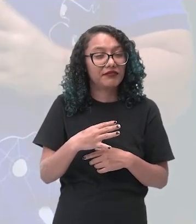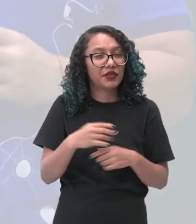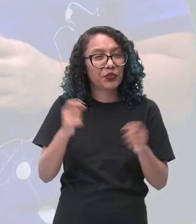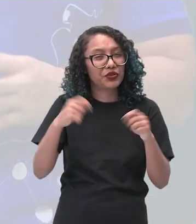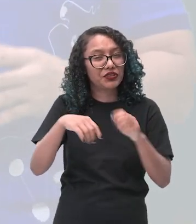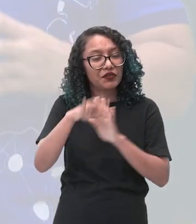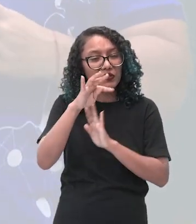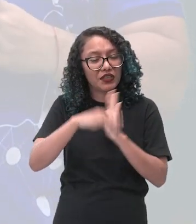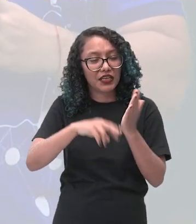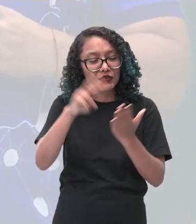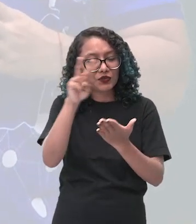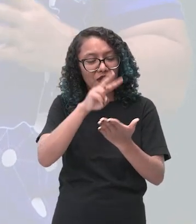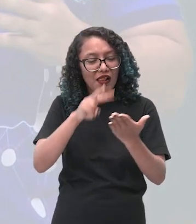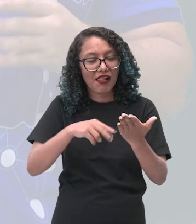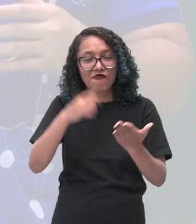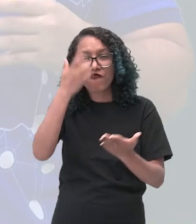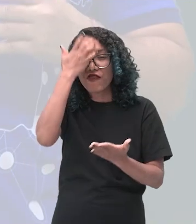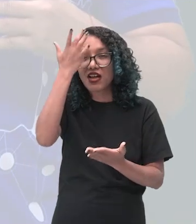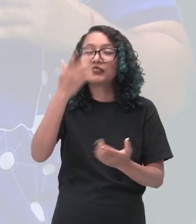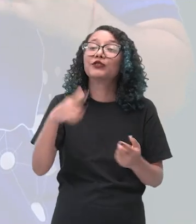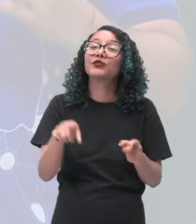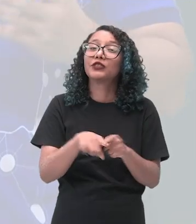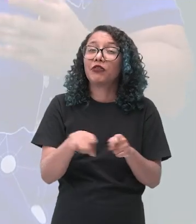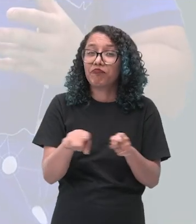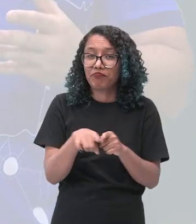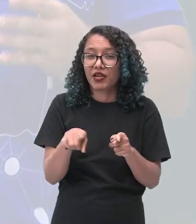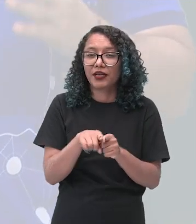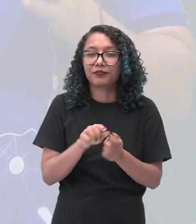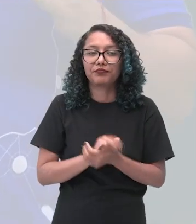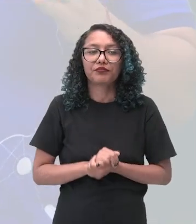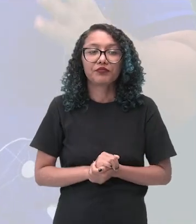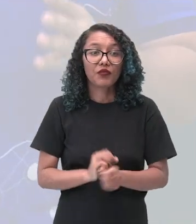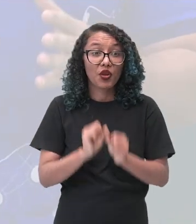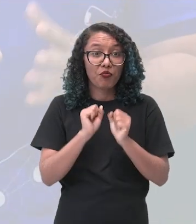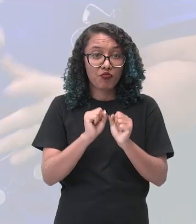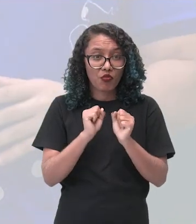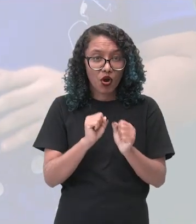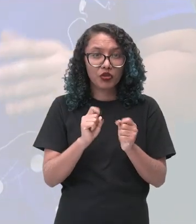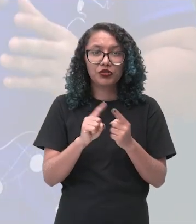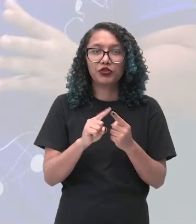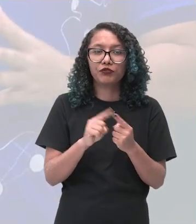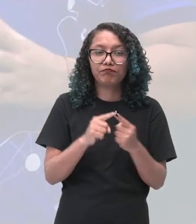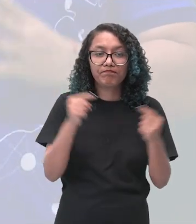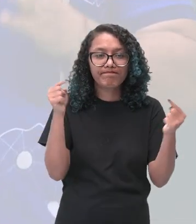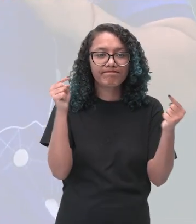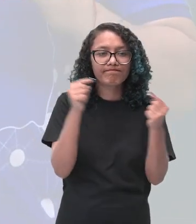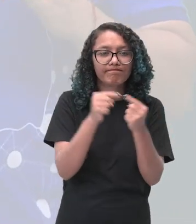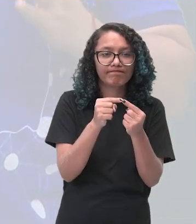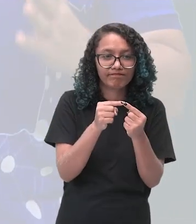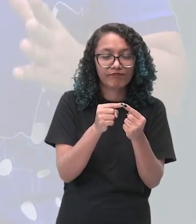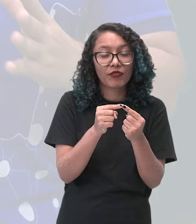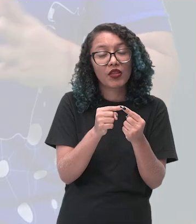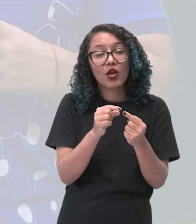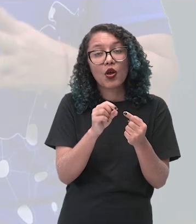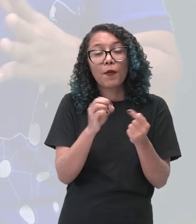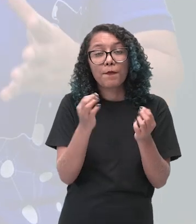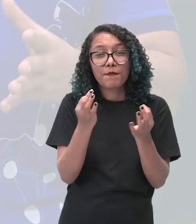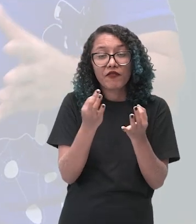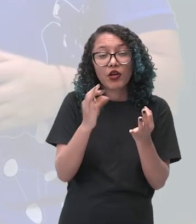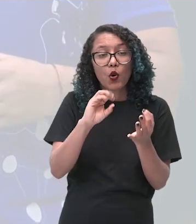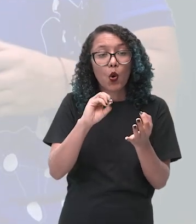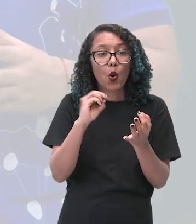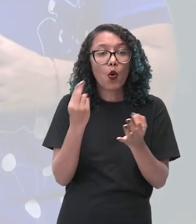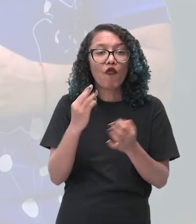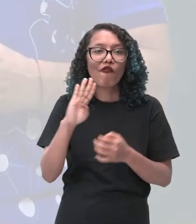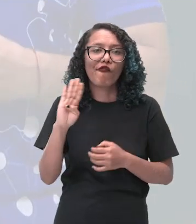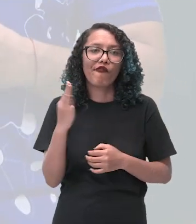mais facilmente. Eles podem ser perfeitos ou falsos. Falar um pouquinho aqui dos false